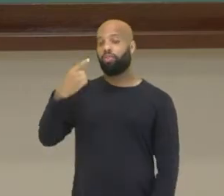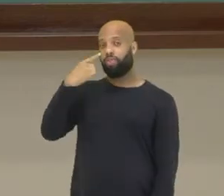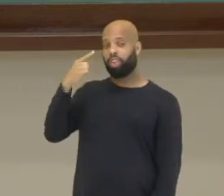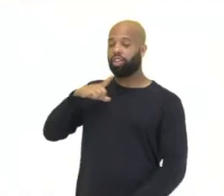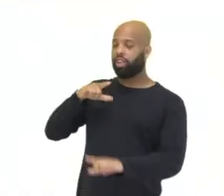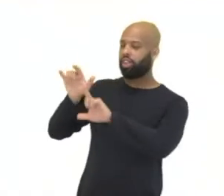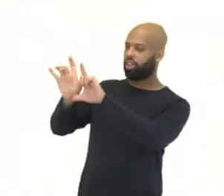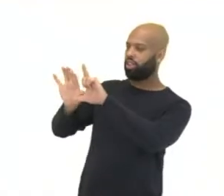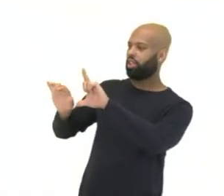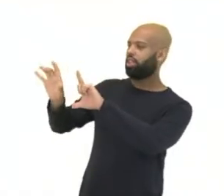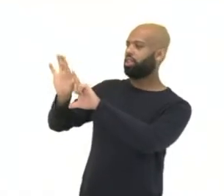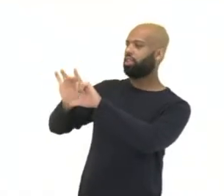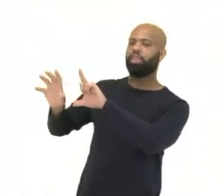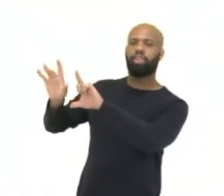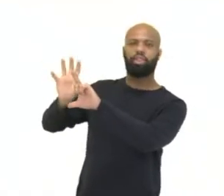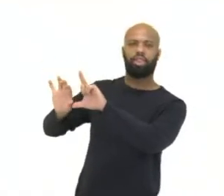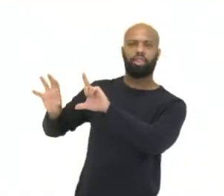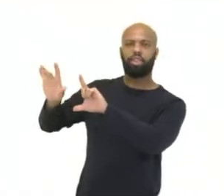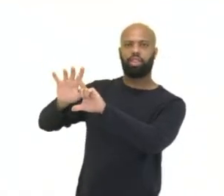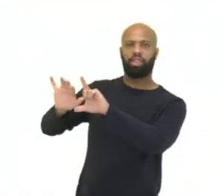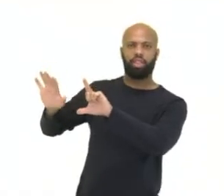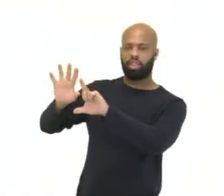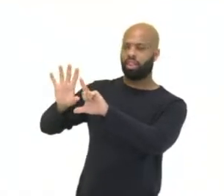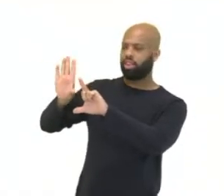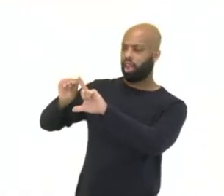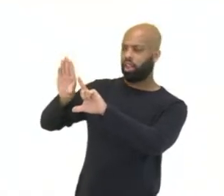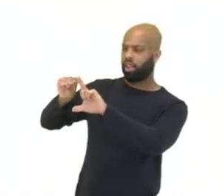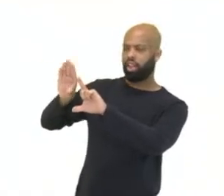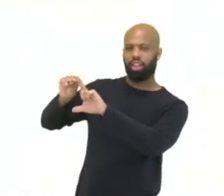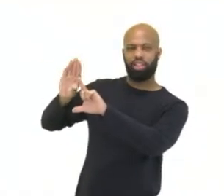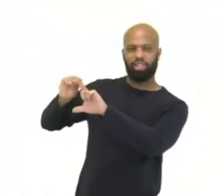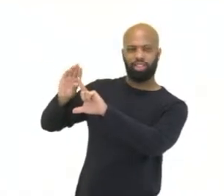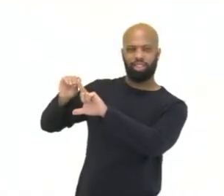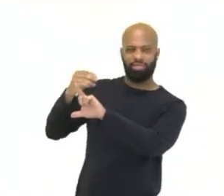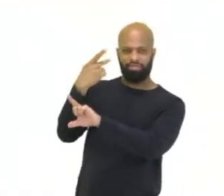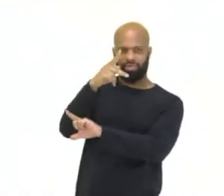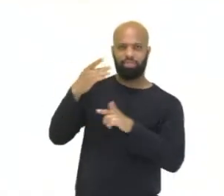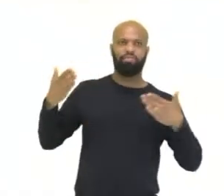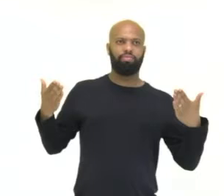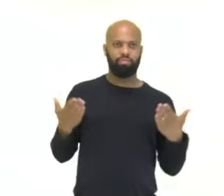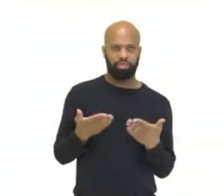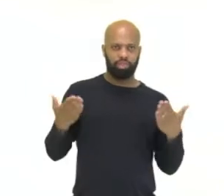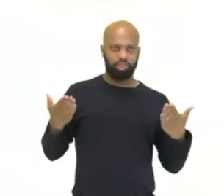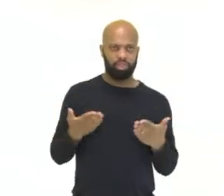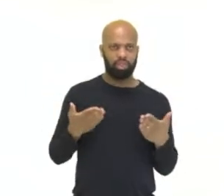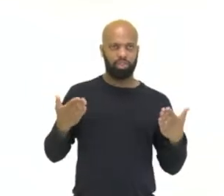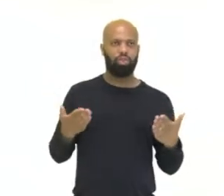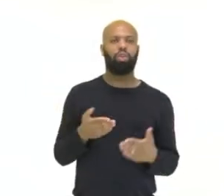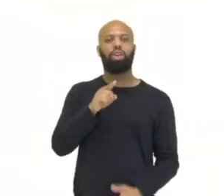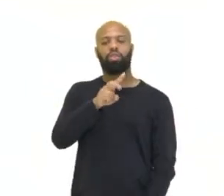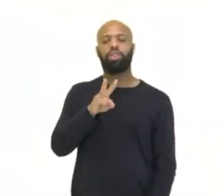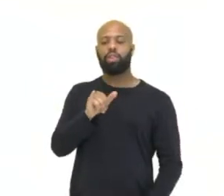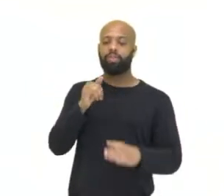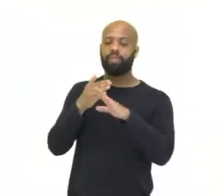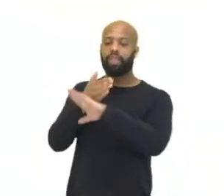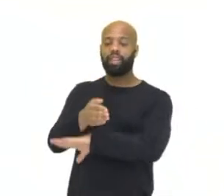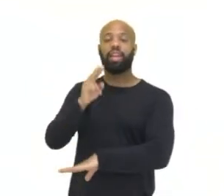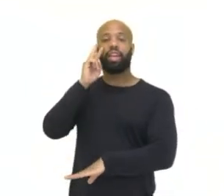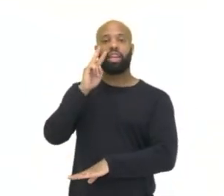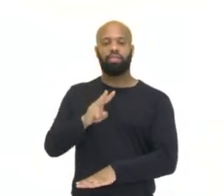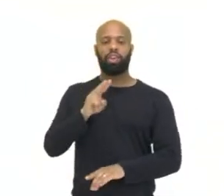para vocês um QR Code, aponte a câmera do seu celular para o QR Code e você vai poder ouvir